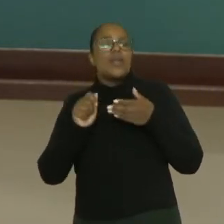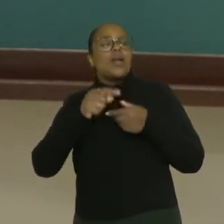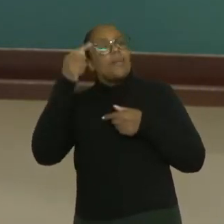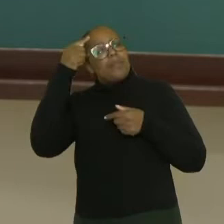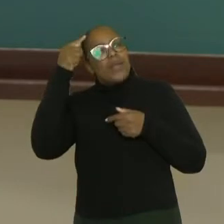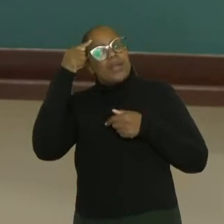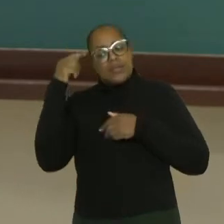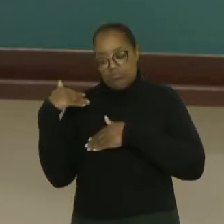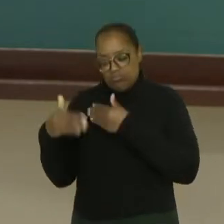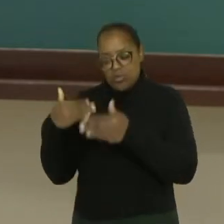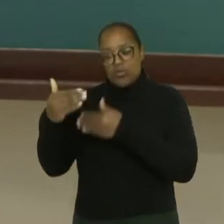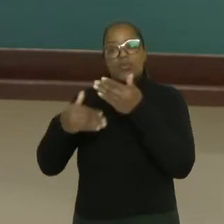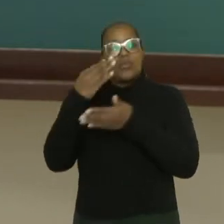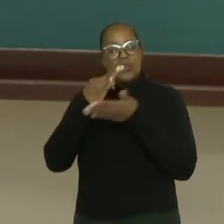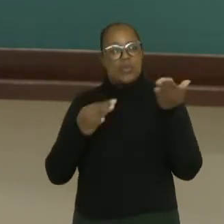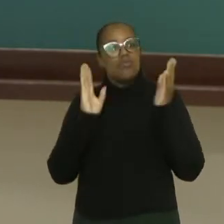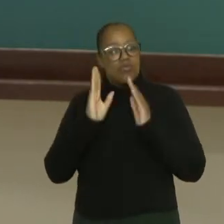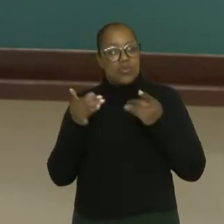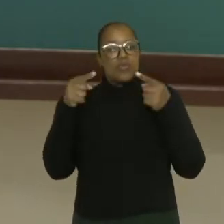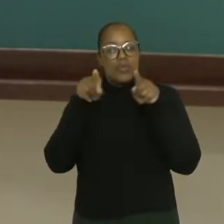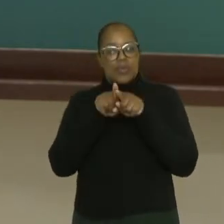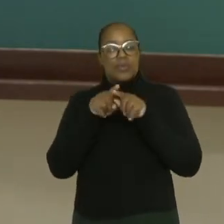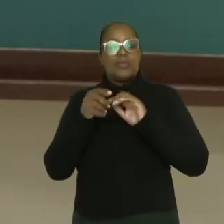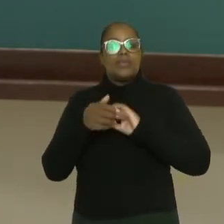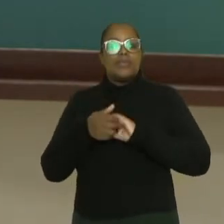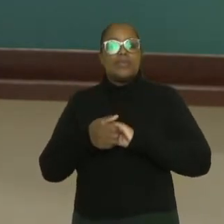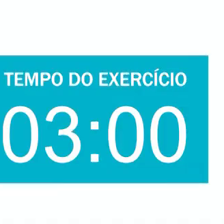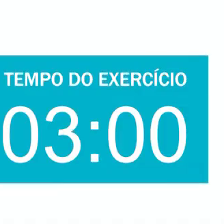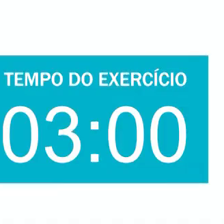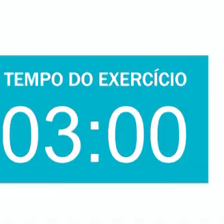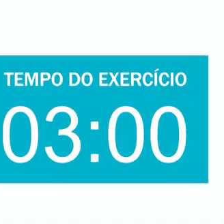aí um parágrafo e já retornamos.